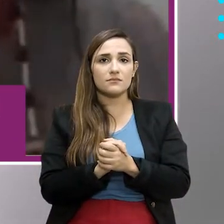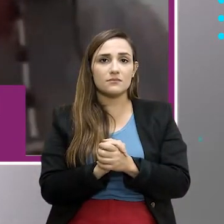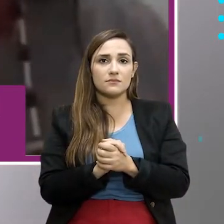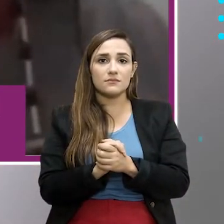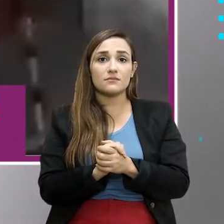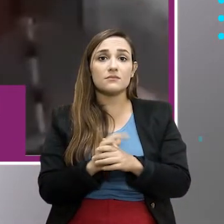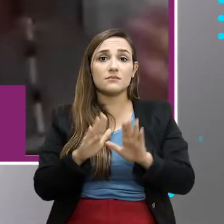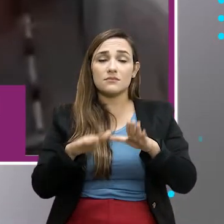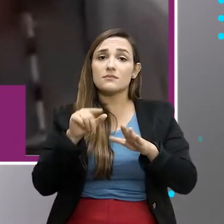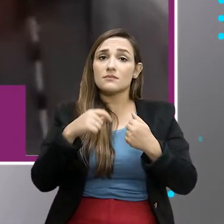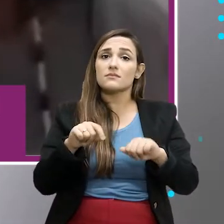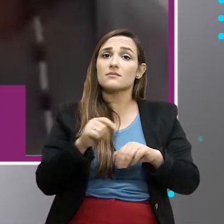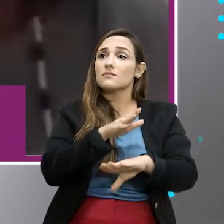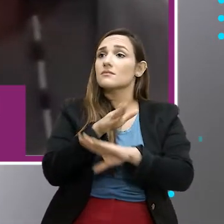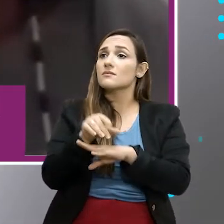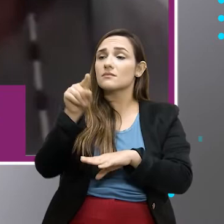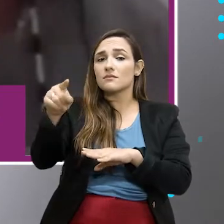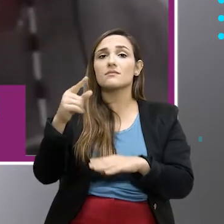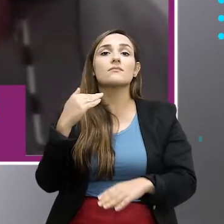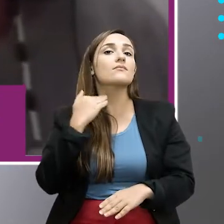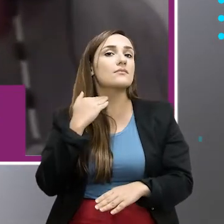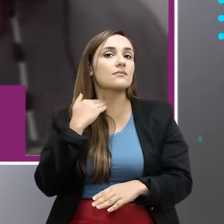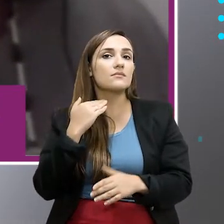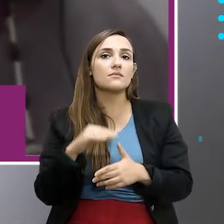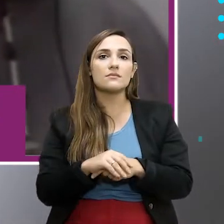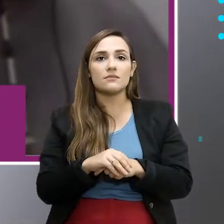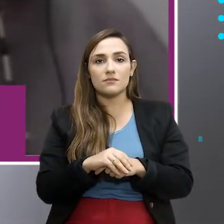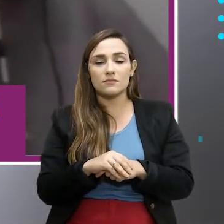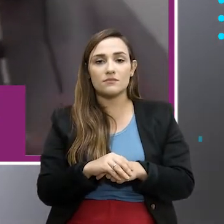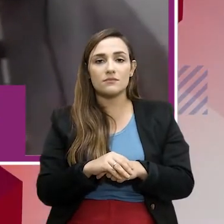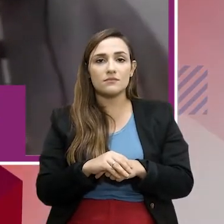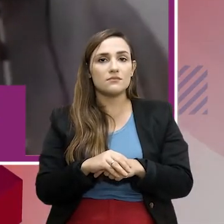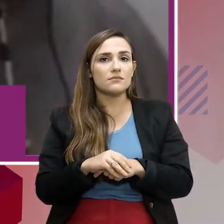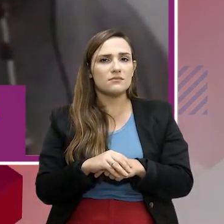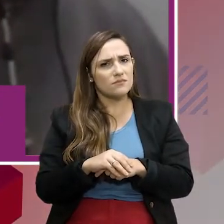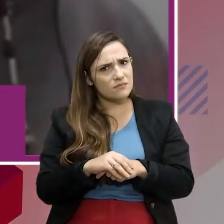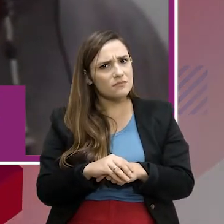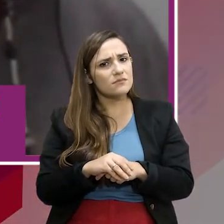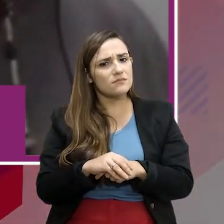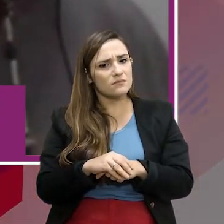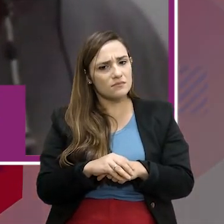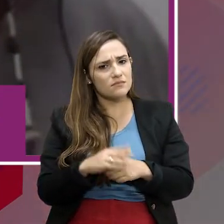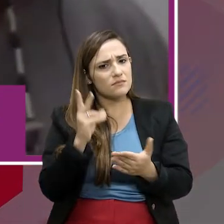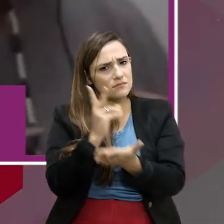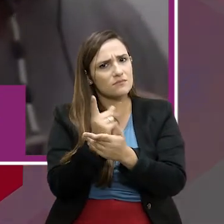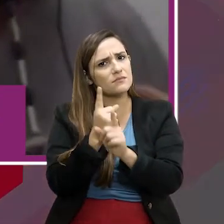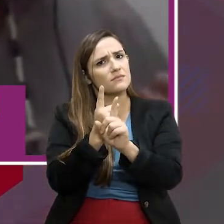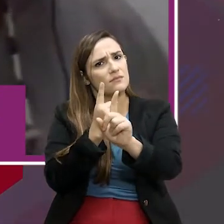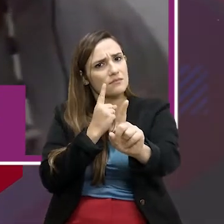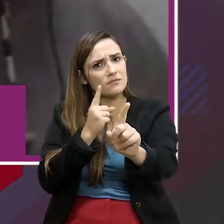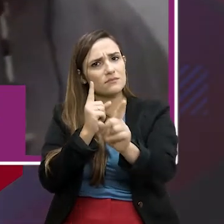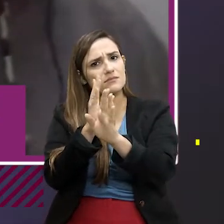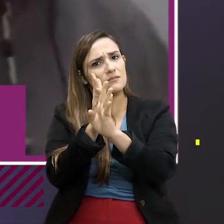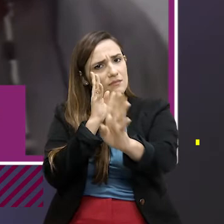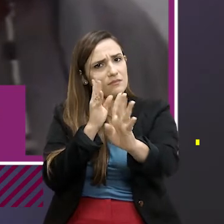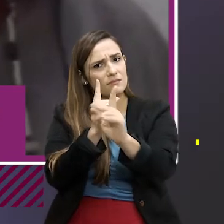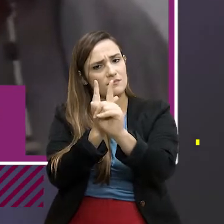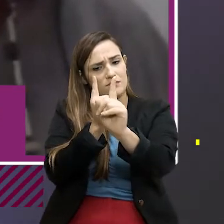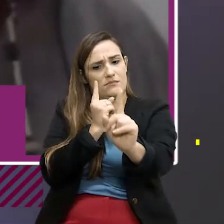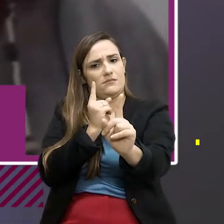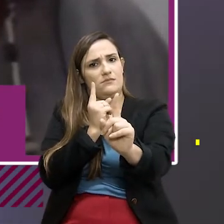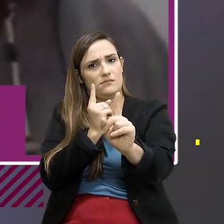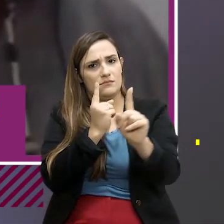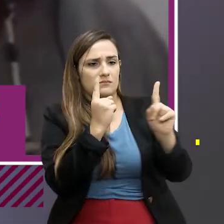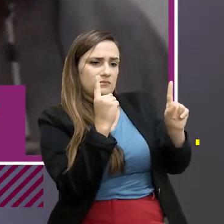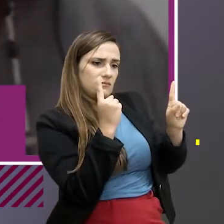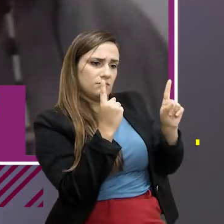um bom jeito. A gente, por exemplo, tem que ir no banco. Às vezes tem que ir no banco, né? Você faz muita coisa online, às vezes tem que ir no banco. Mantenha a distância da